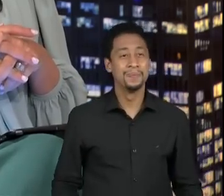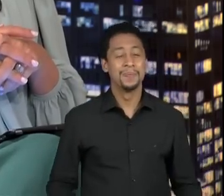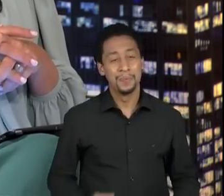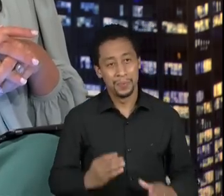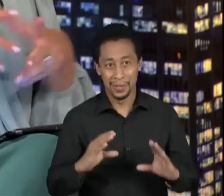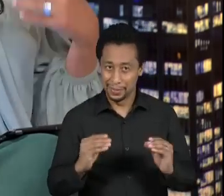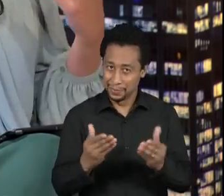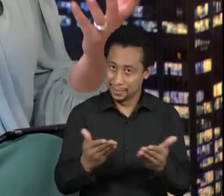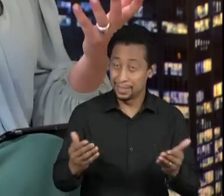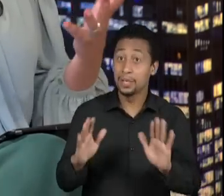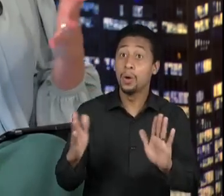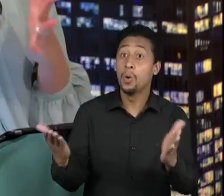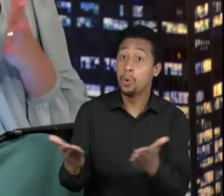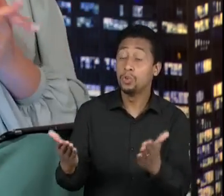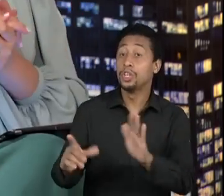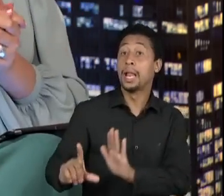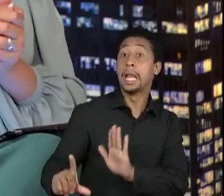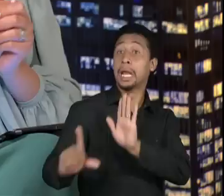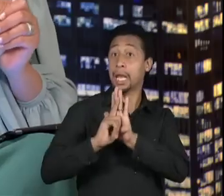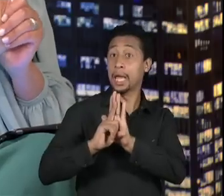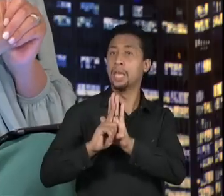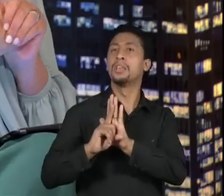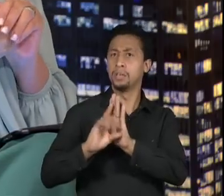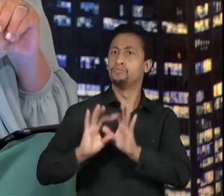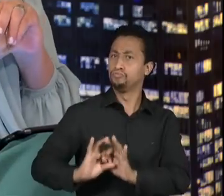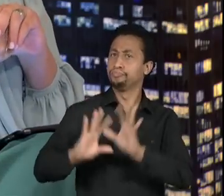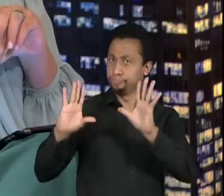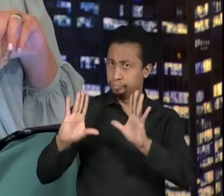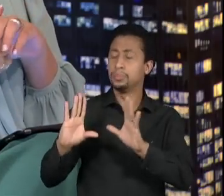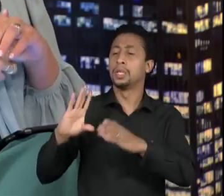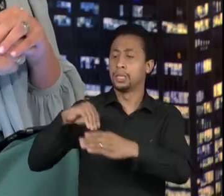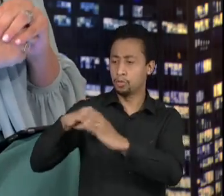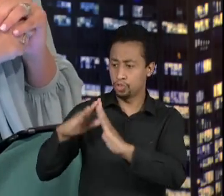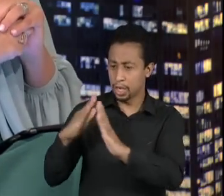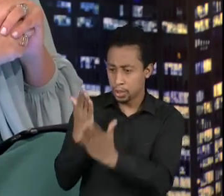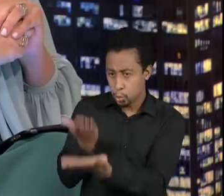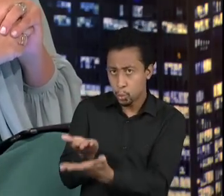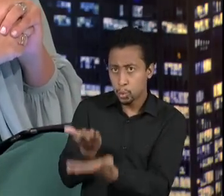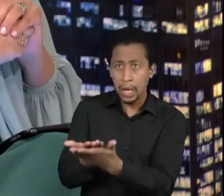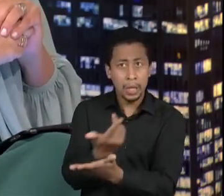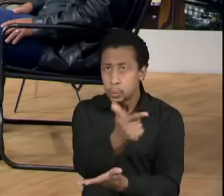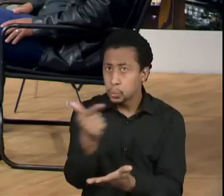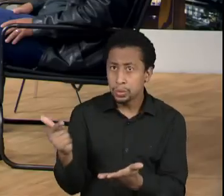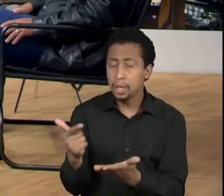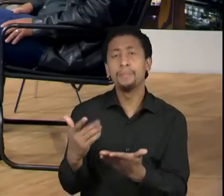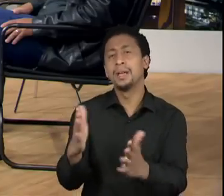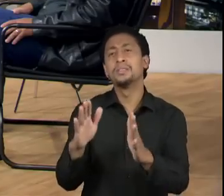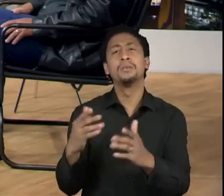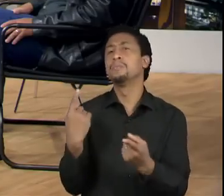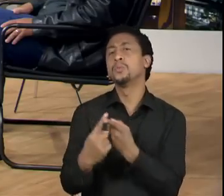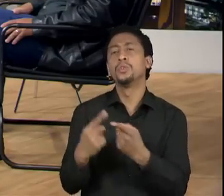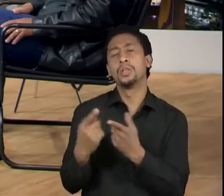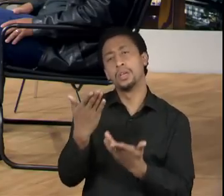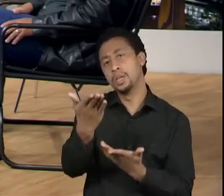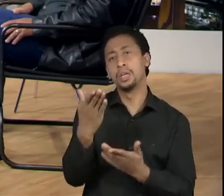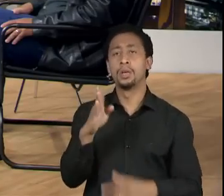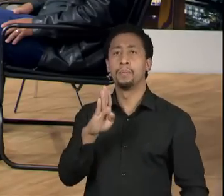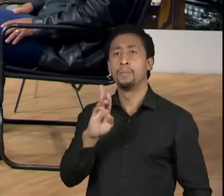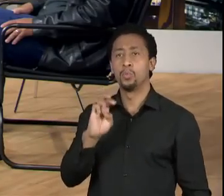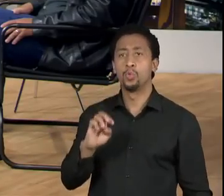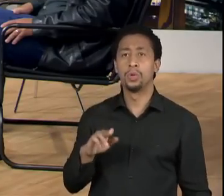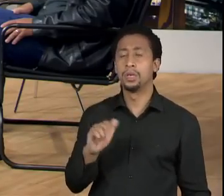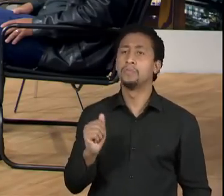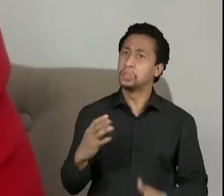ensino domiciliar, é isso que está em discussão no Congresso. Bruna, por que você defende essa prática? O que te faz acreditar que isso